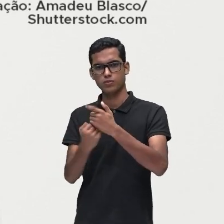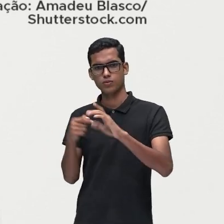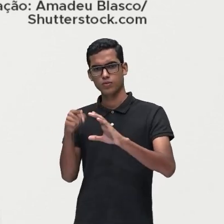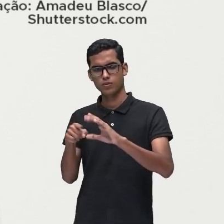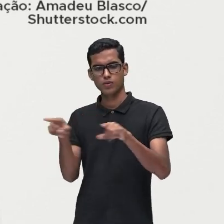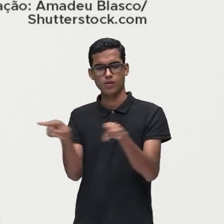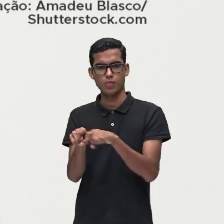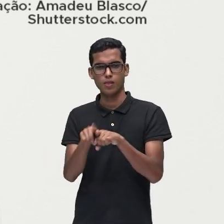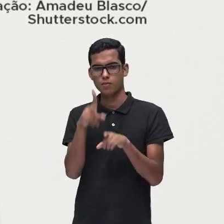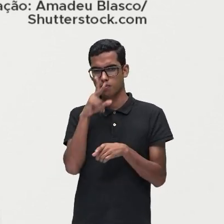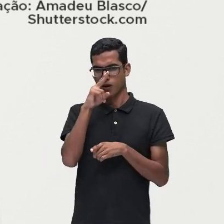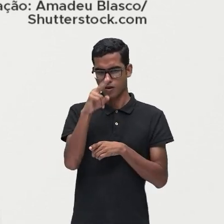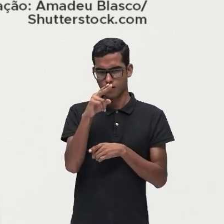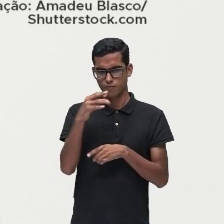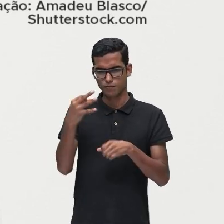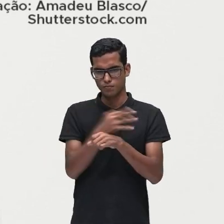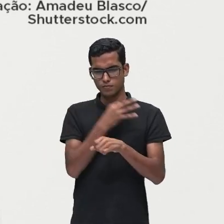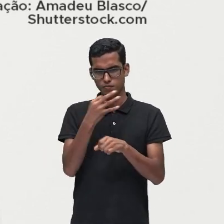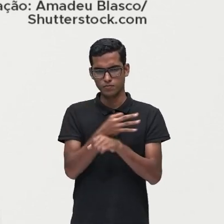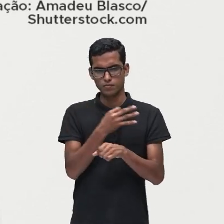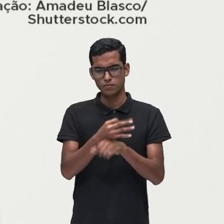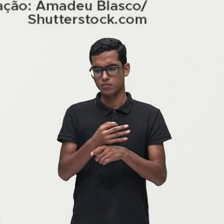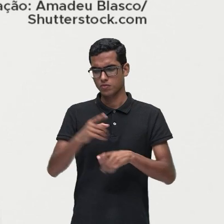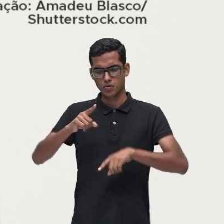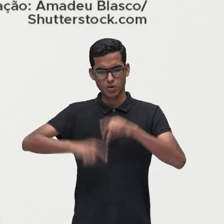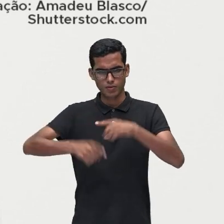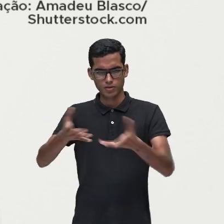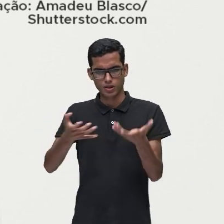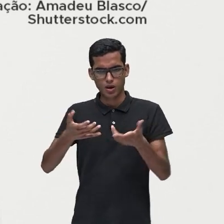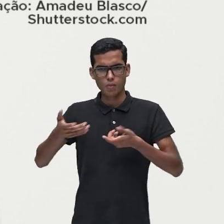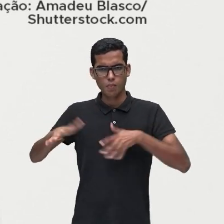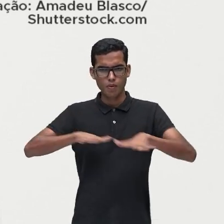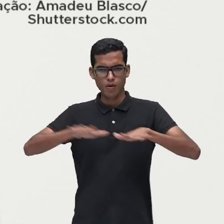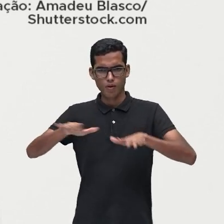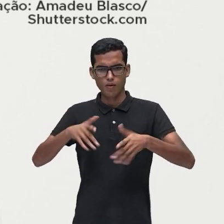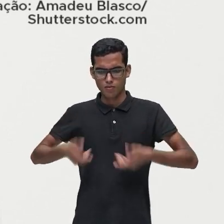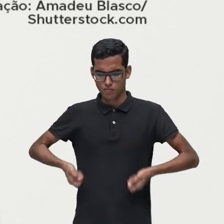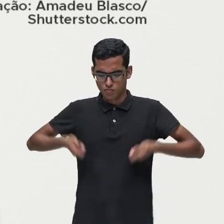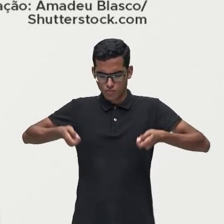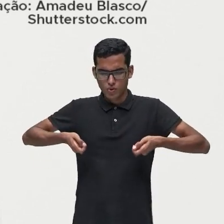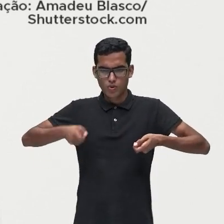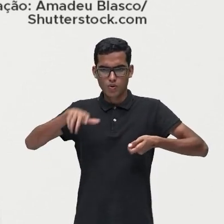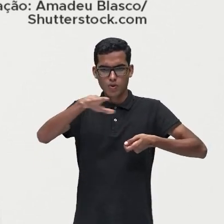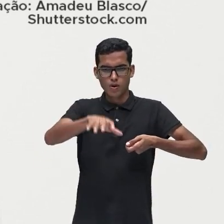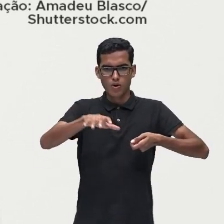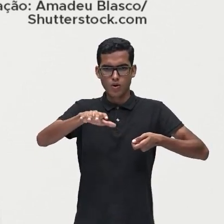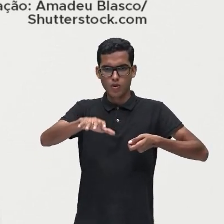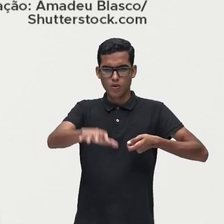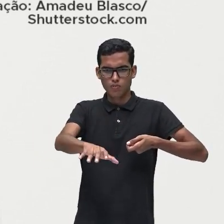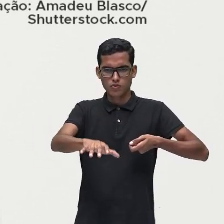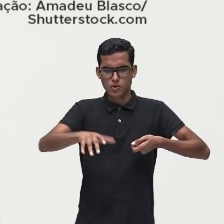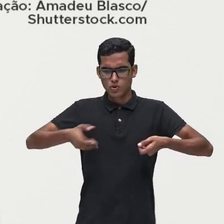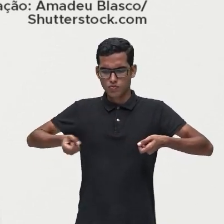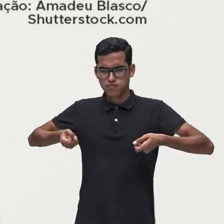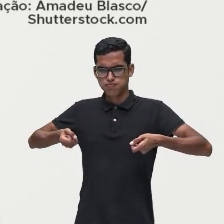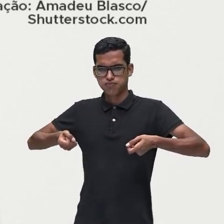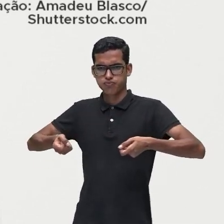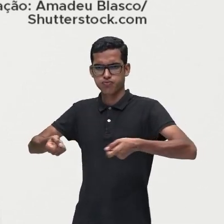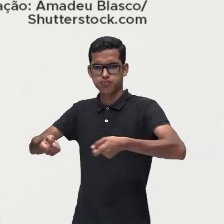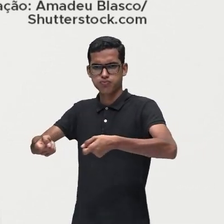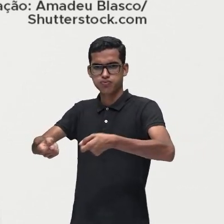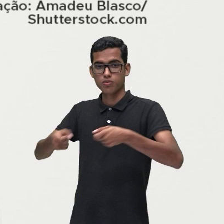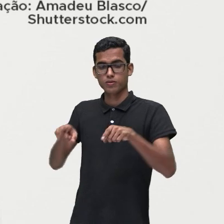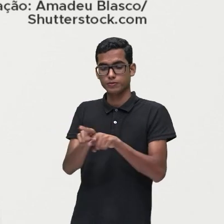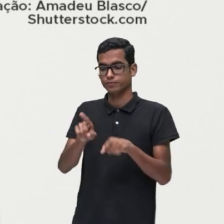meio, né? Que é o objeto que você quer mexer, que você quer movimentar, e aqui vai ser a força de potência, é onde